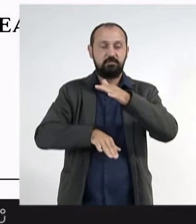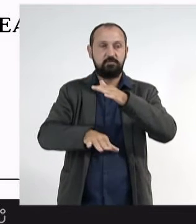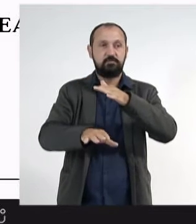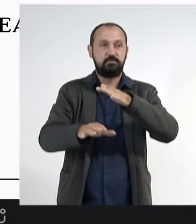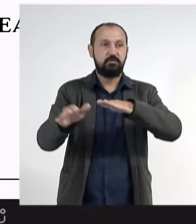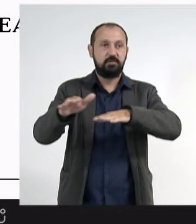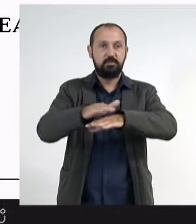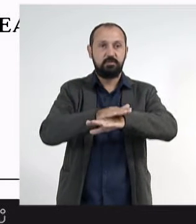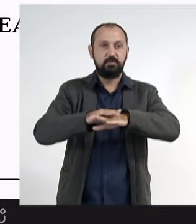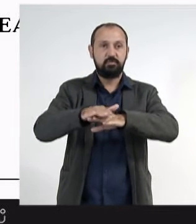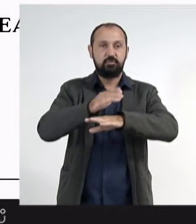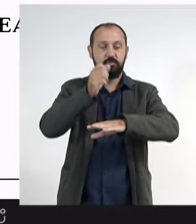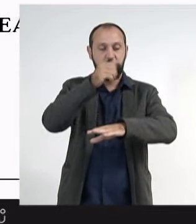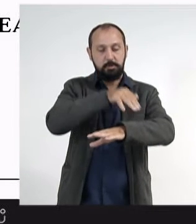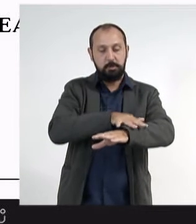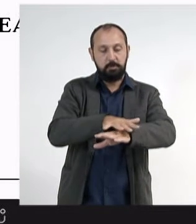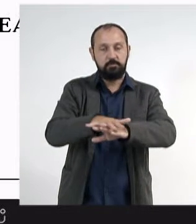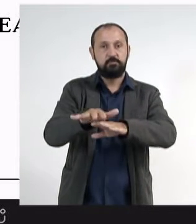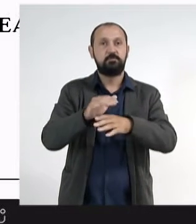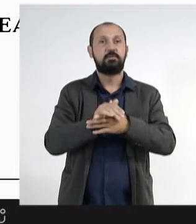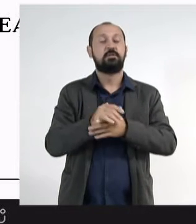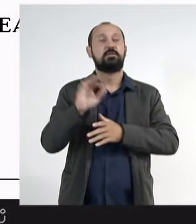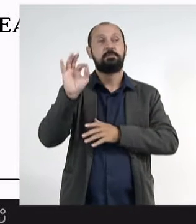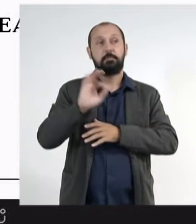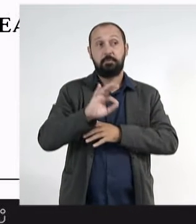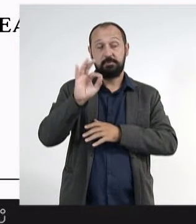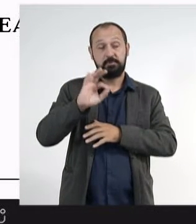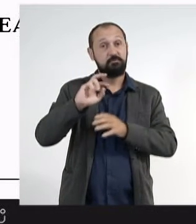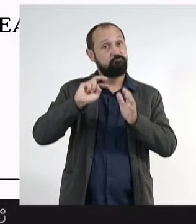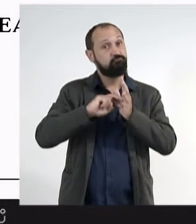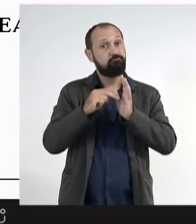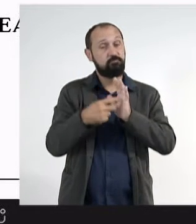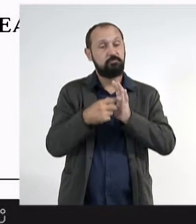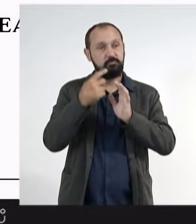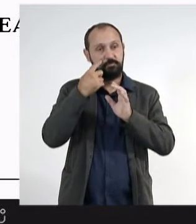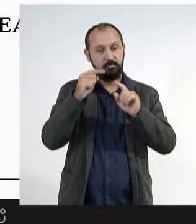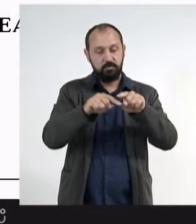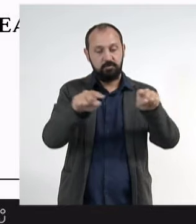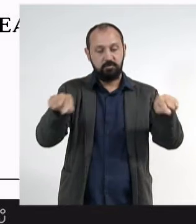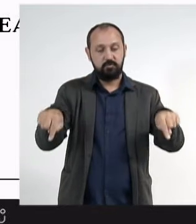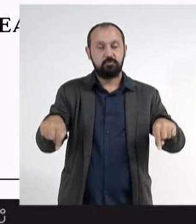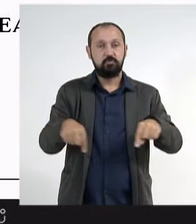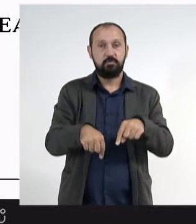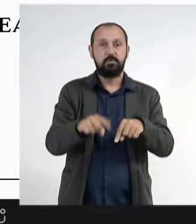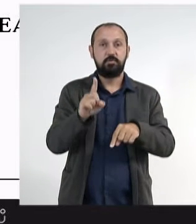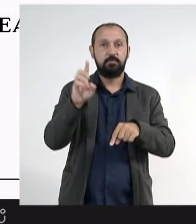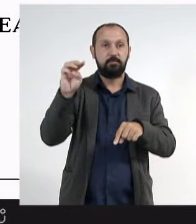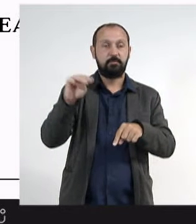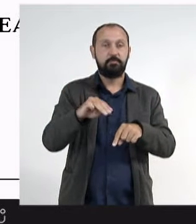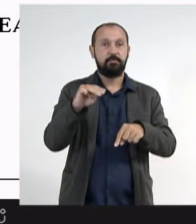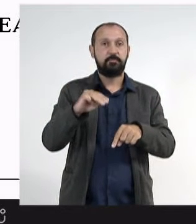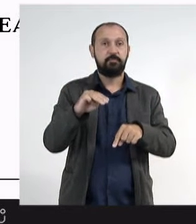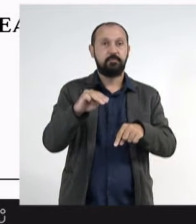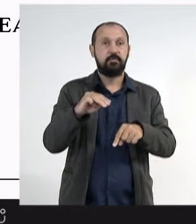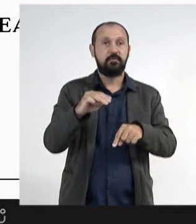tudo isso o escoamento superficial. Um aumento significativo. Você, 1 metro quadrado de área impermeável,